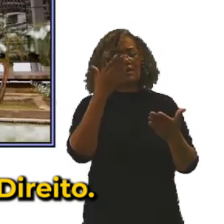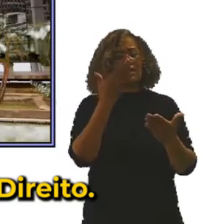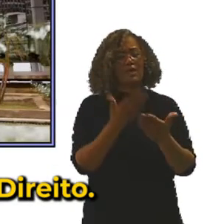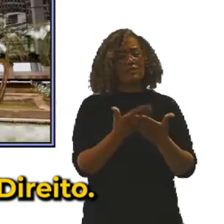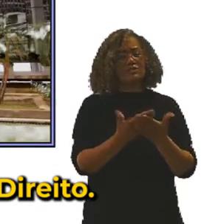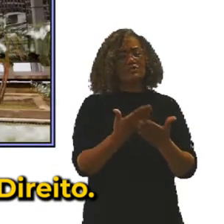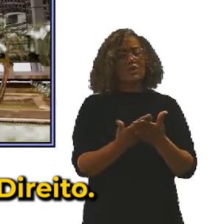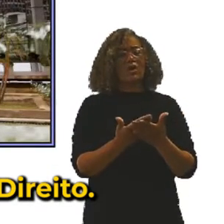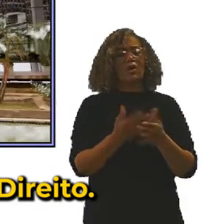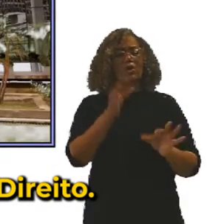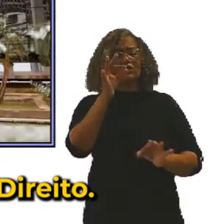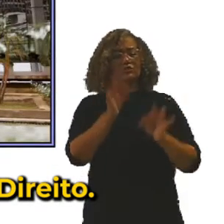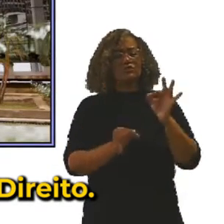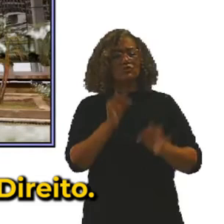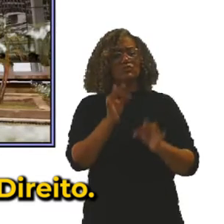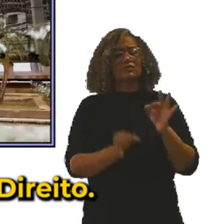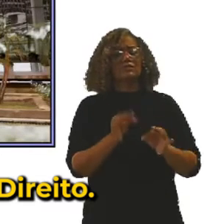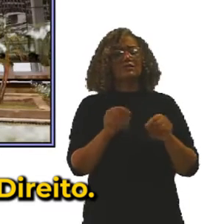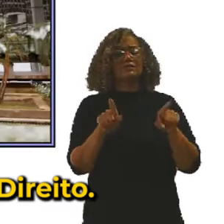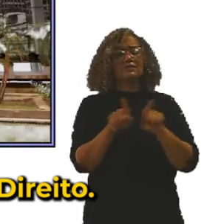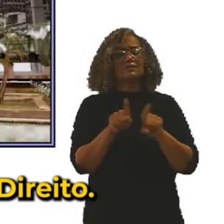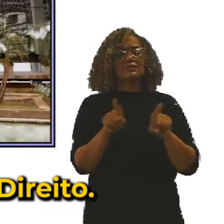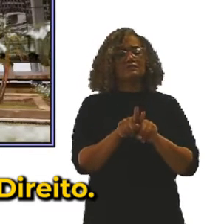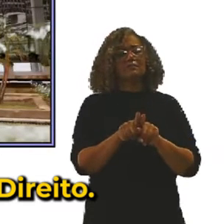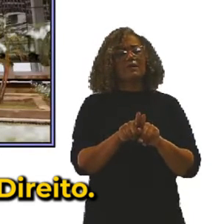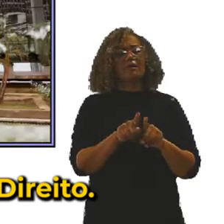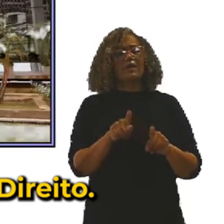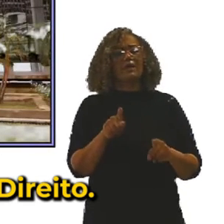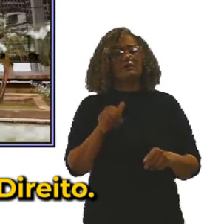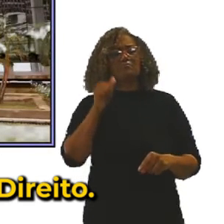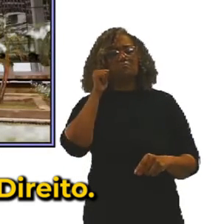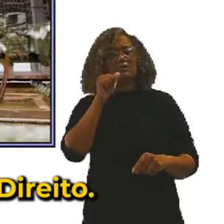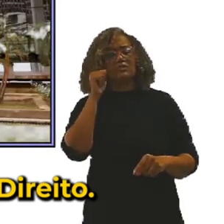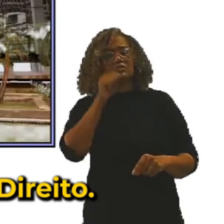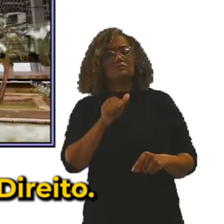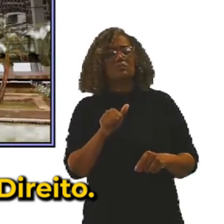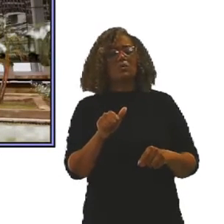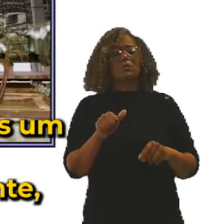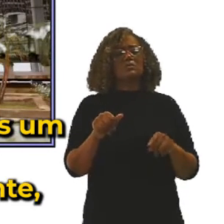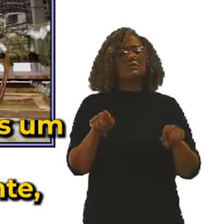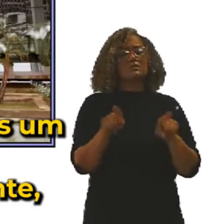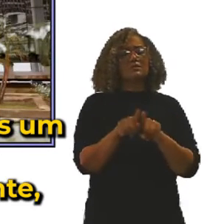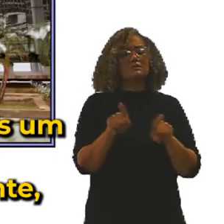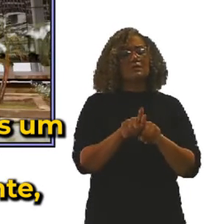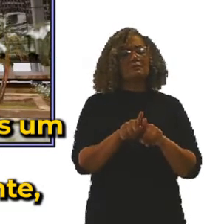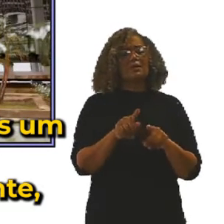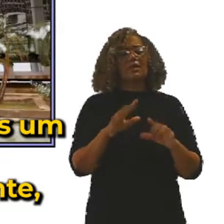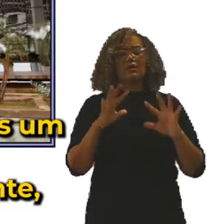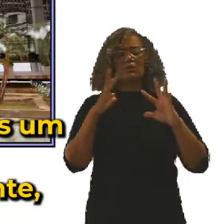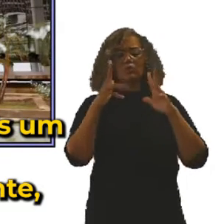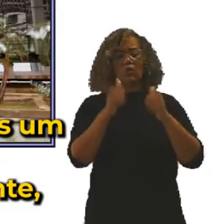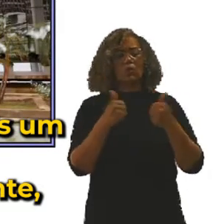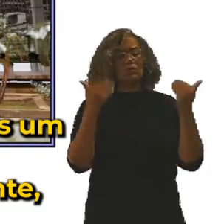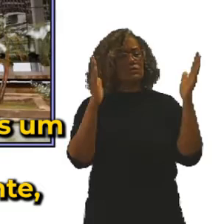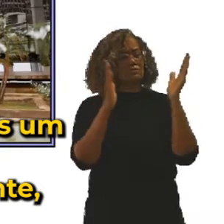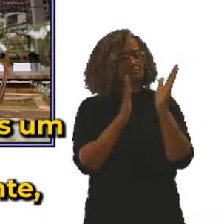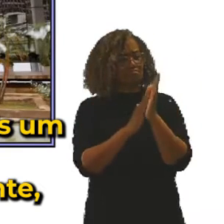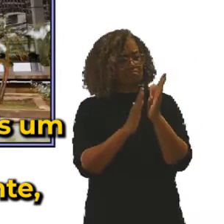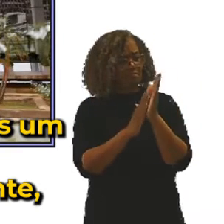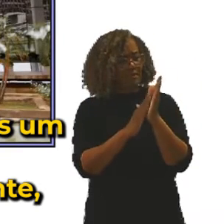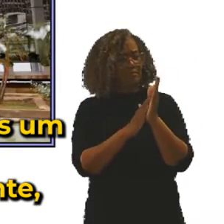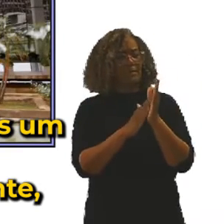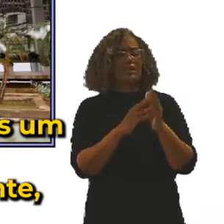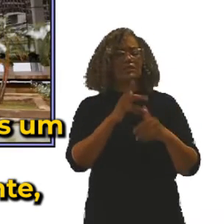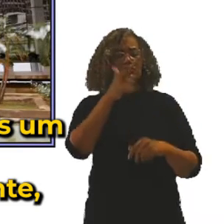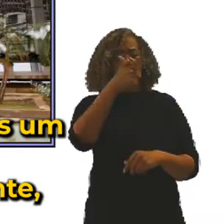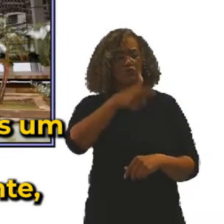nas pessoas do desembargador Camanho e do doutor Fabrício, juiz de direito. Parabenizo a todos pela iniciativa de mais um